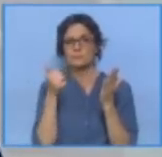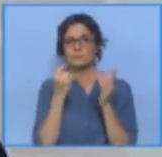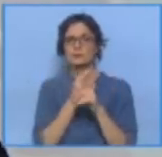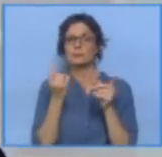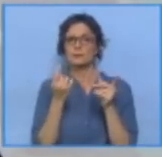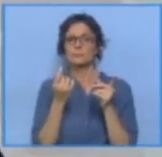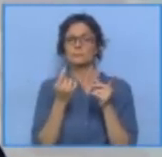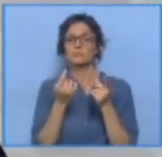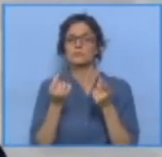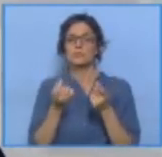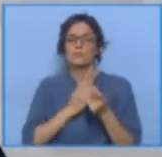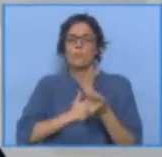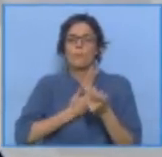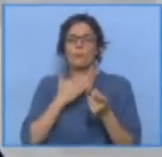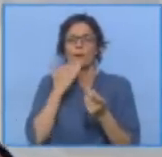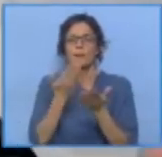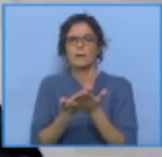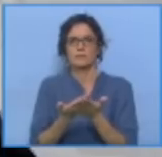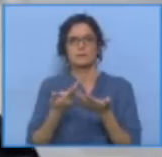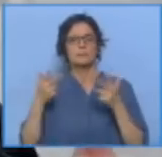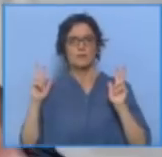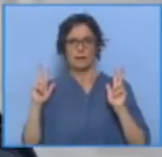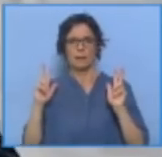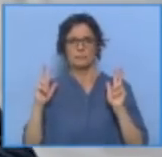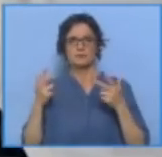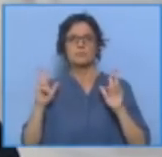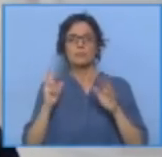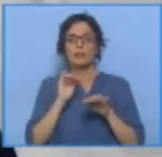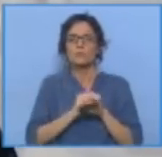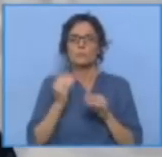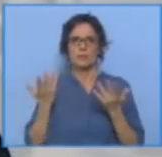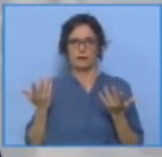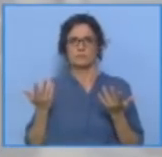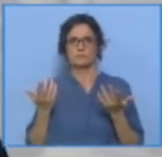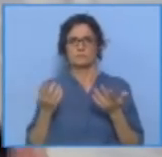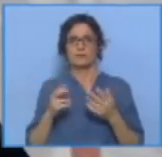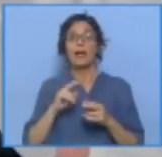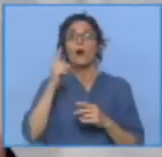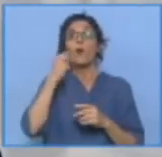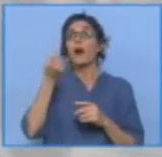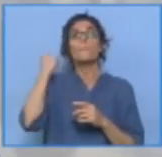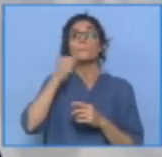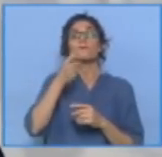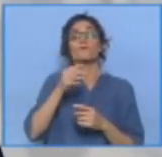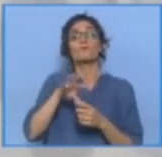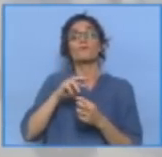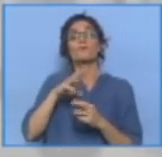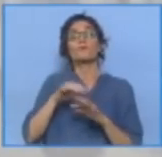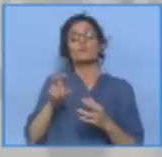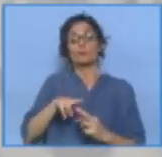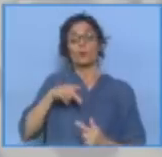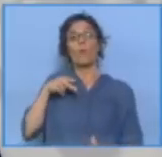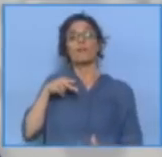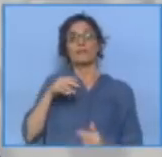pecado e da impureza. E aí, daí é o tal ADN que nos liga depois ao batismo, não é? O ADN de Jesus, que é o ADN do